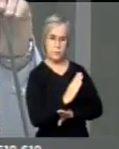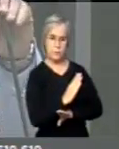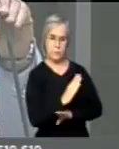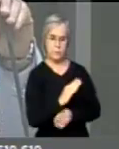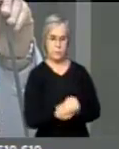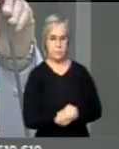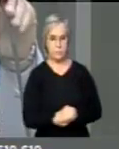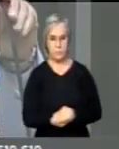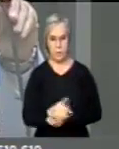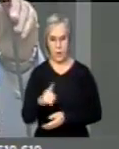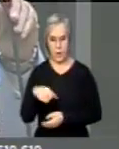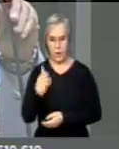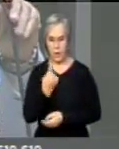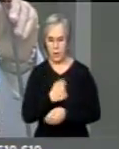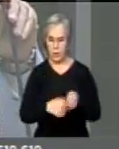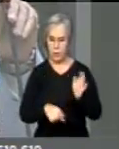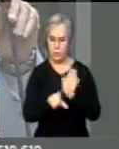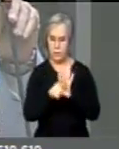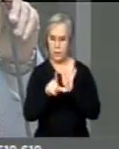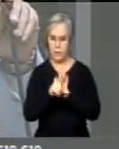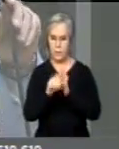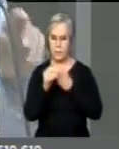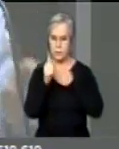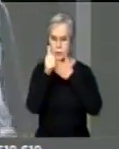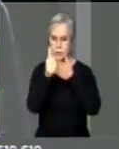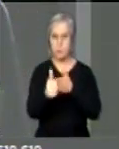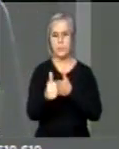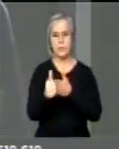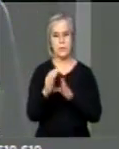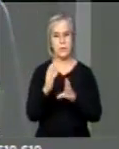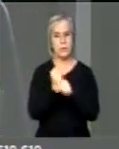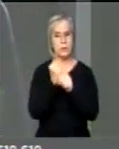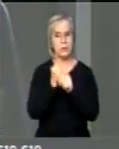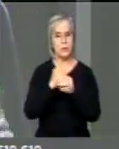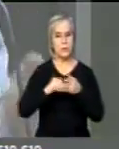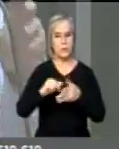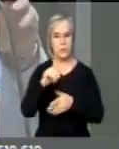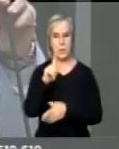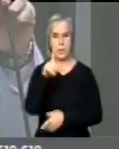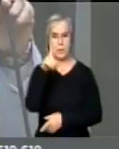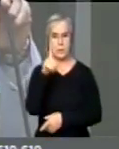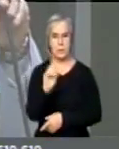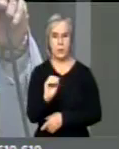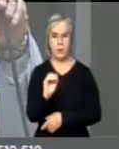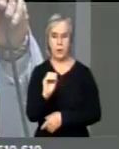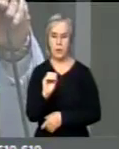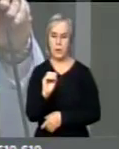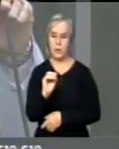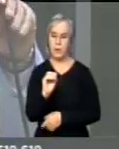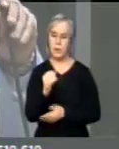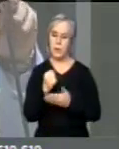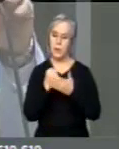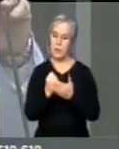da nossa Lei de Diretrizes Orçamentárias, a LDO, para o ano de